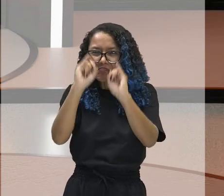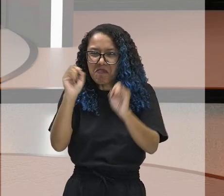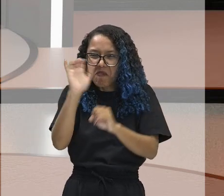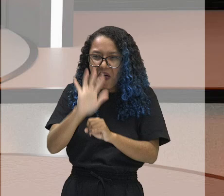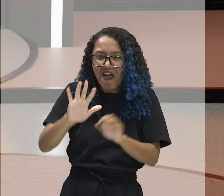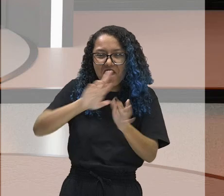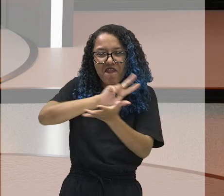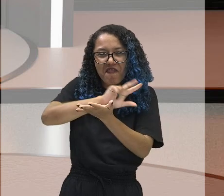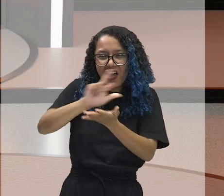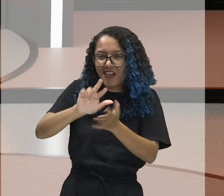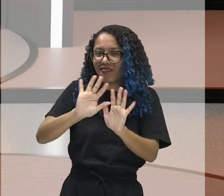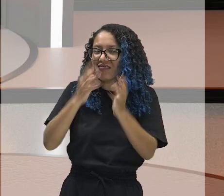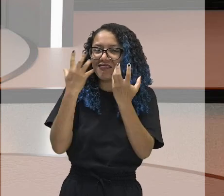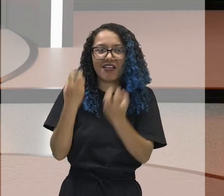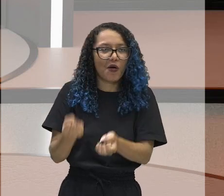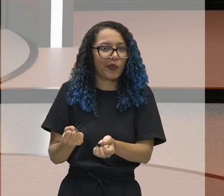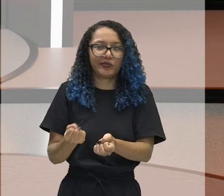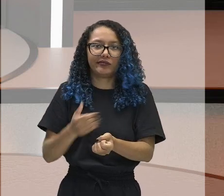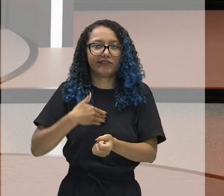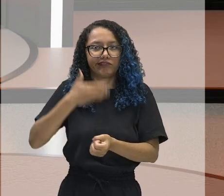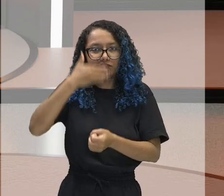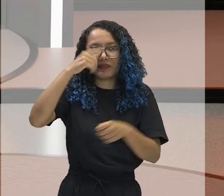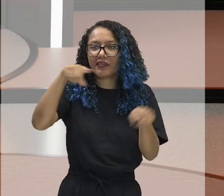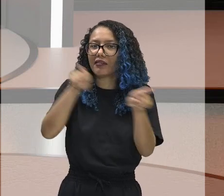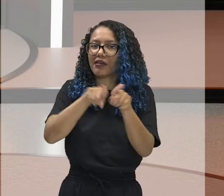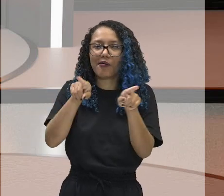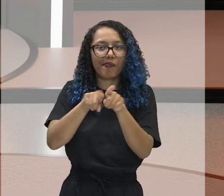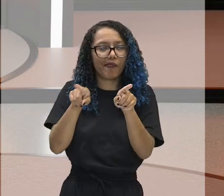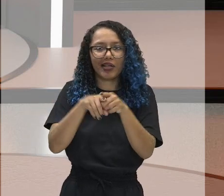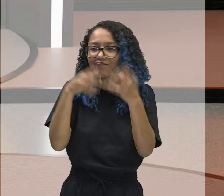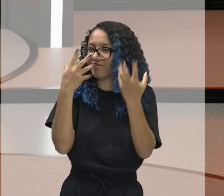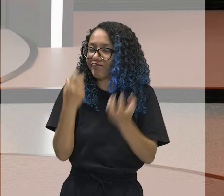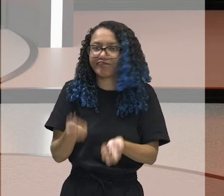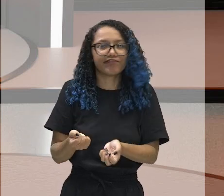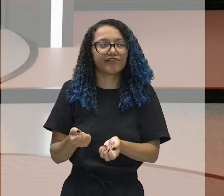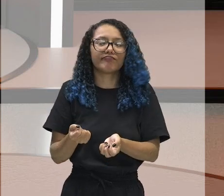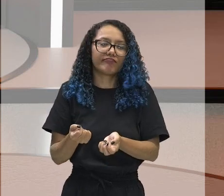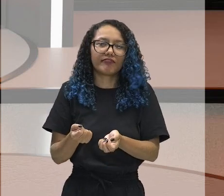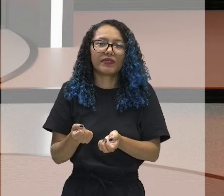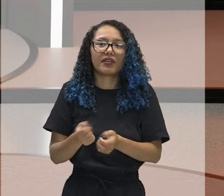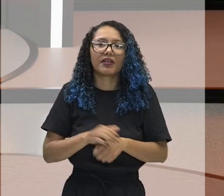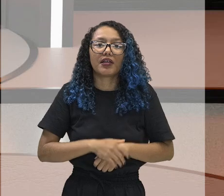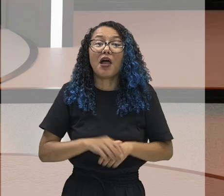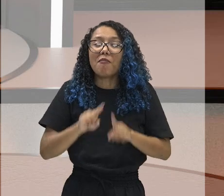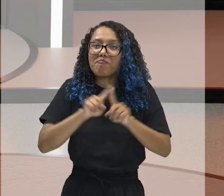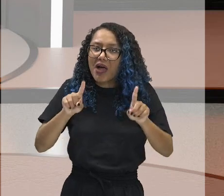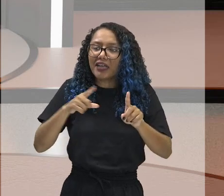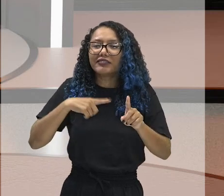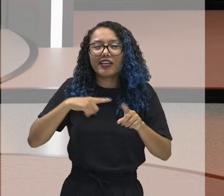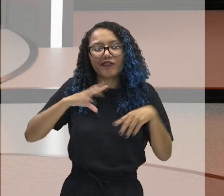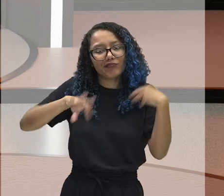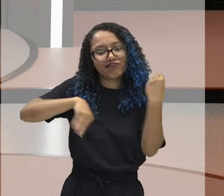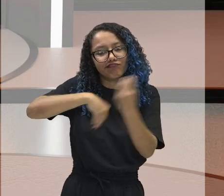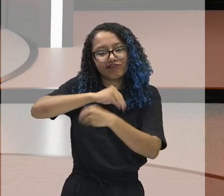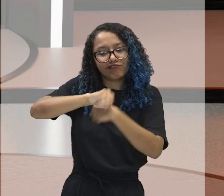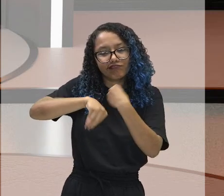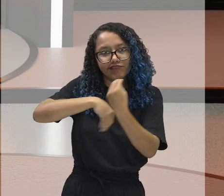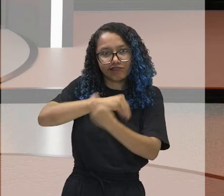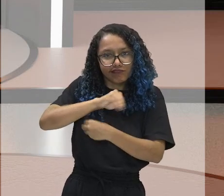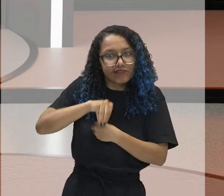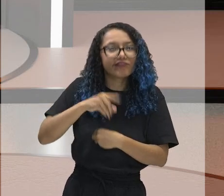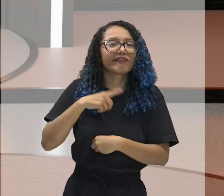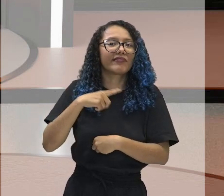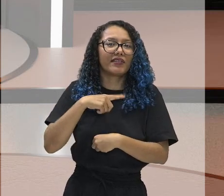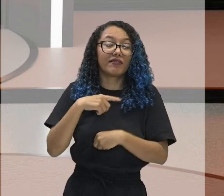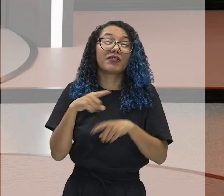islamismo é a mesma coisa, tá, gente? Não cultuam imagens, mas ali com esse sincretismo religioso, o cristianismo